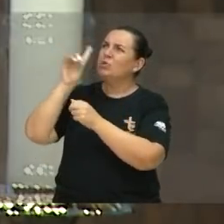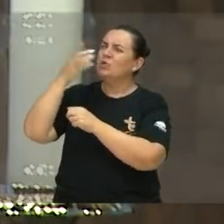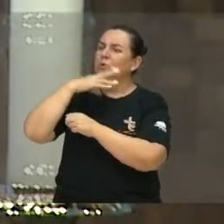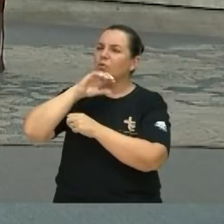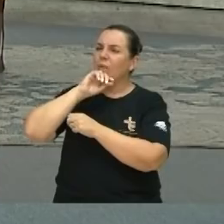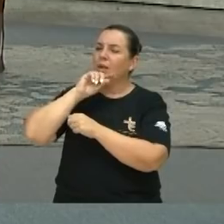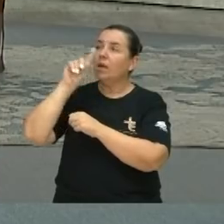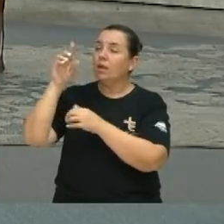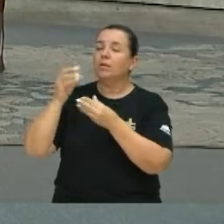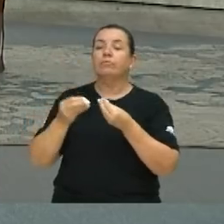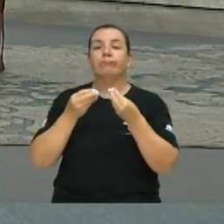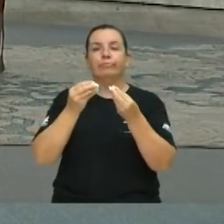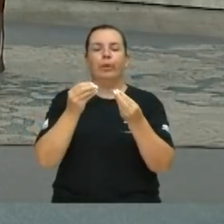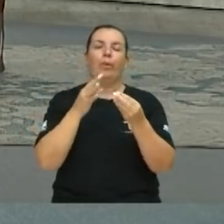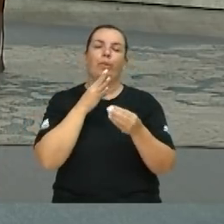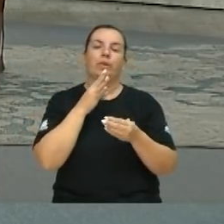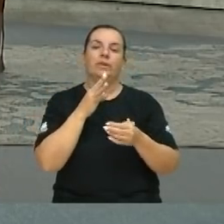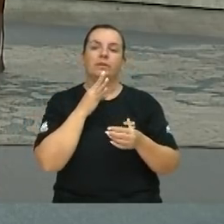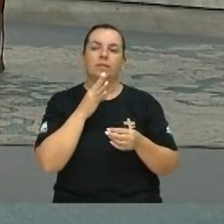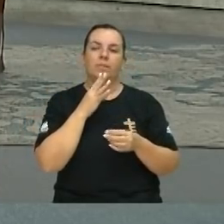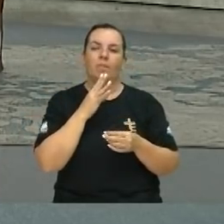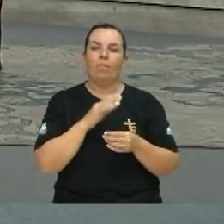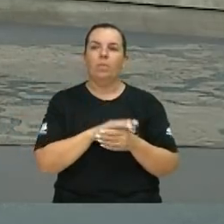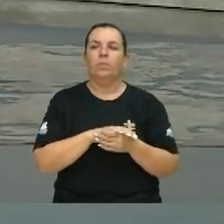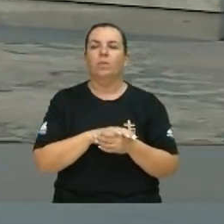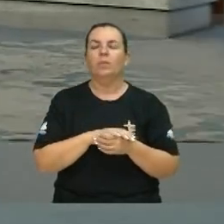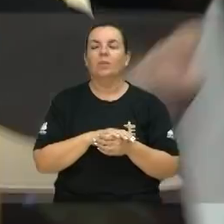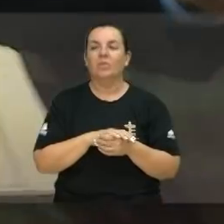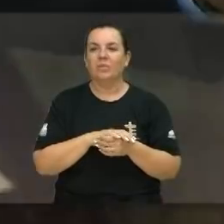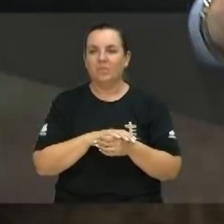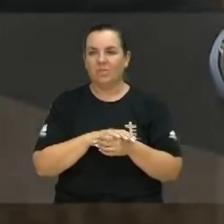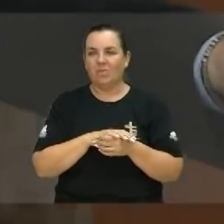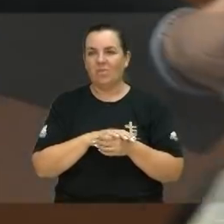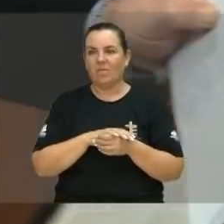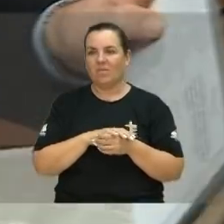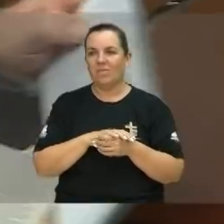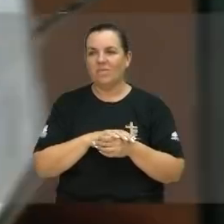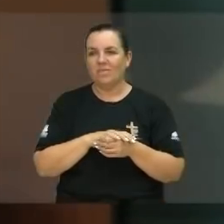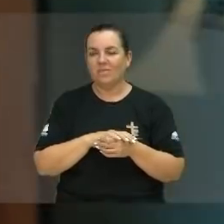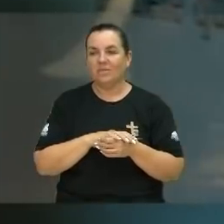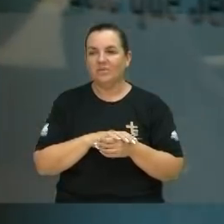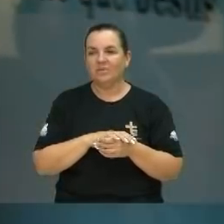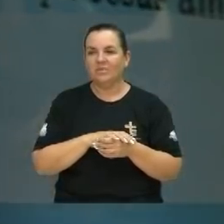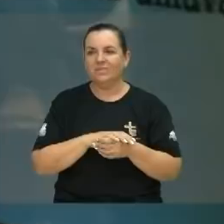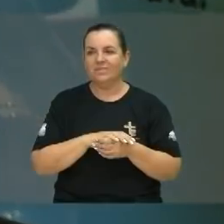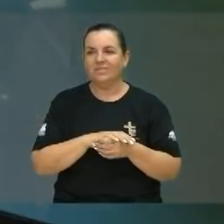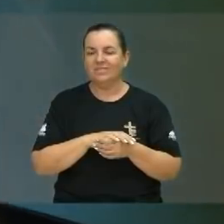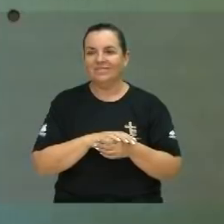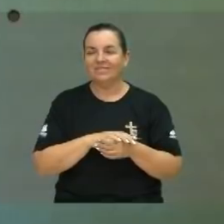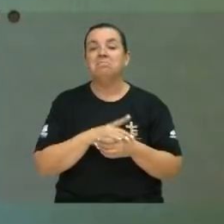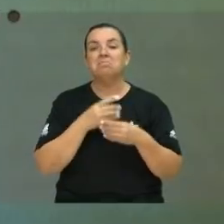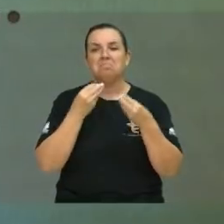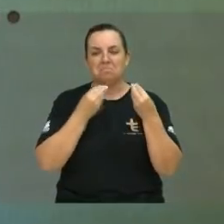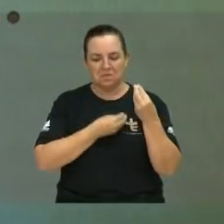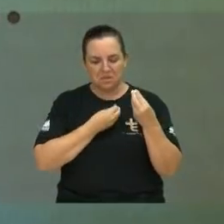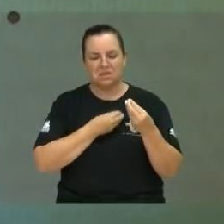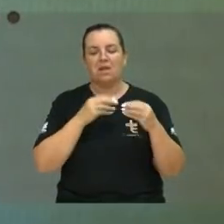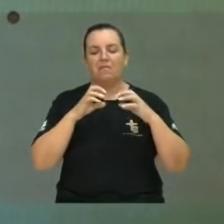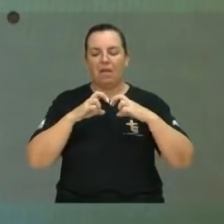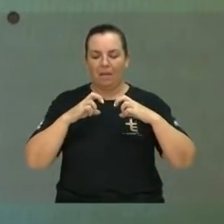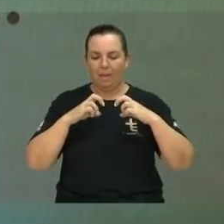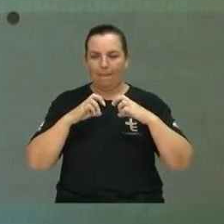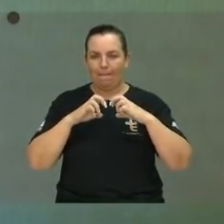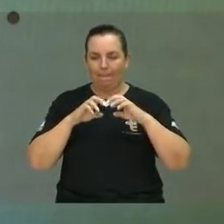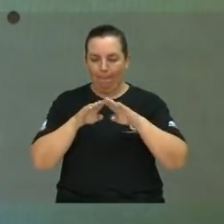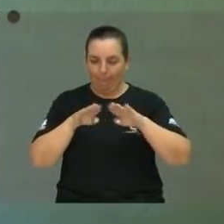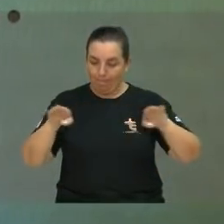deu a conhecer o filho olha aí eu estava à mesa ao lado de